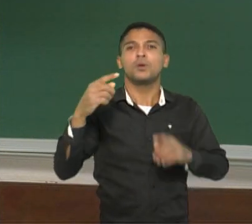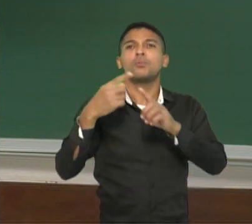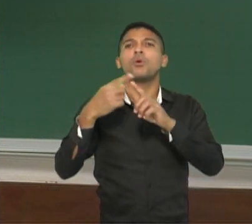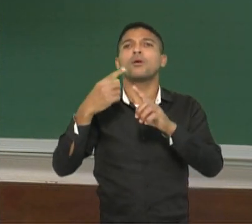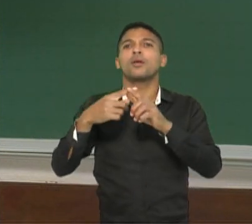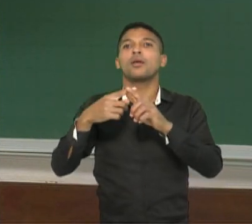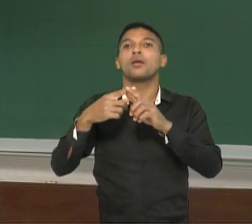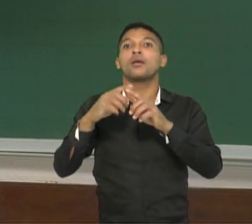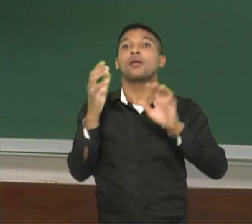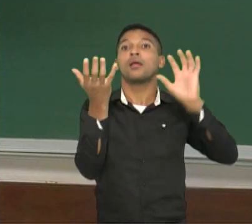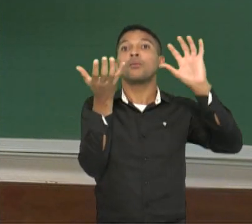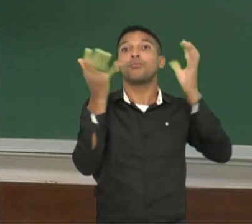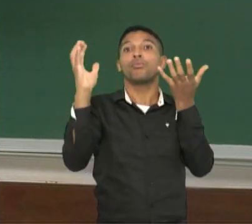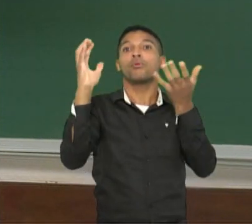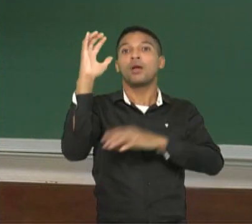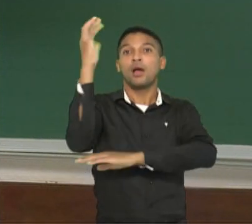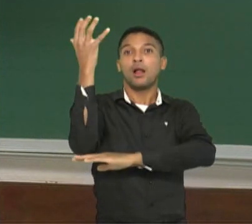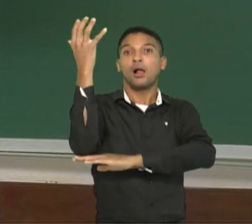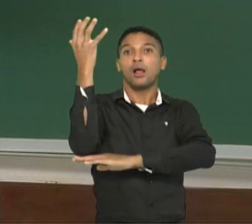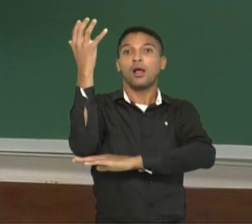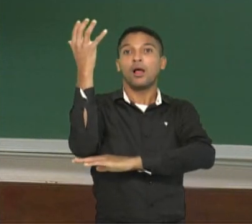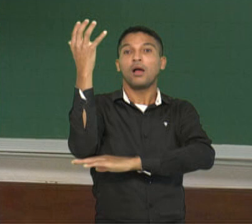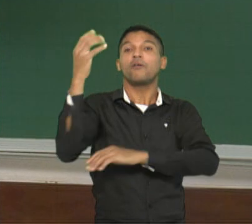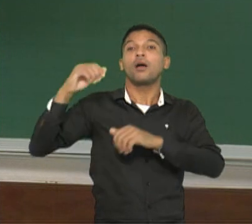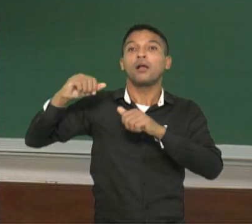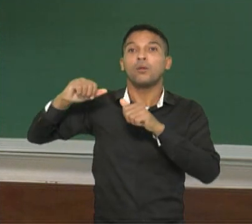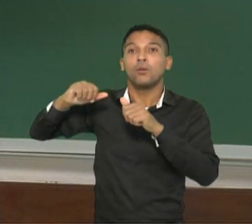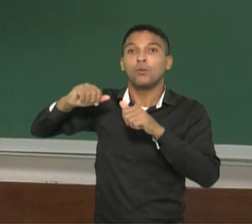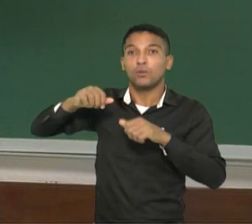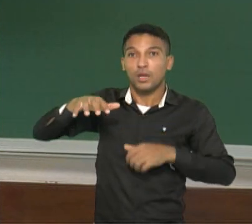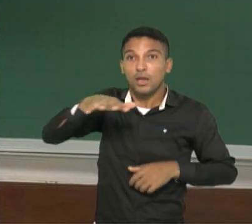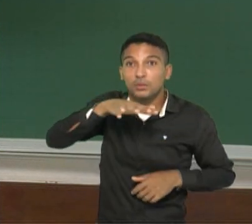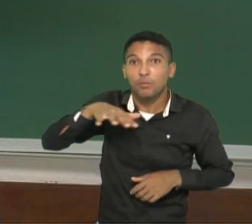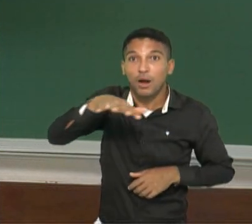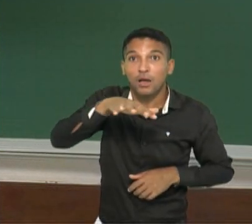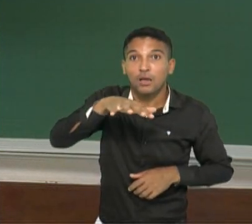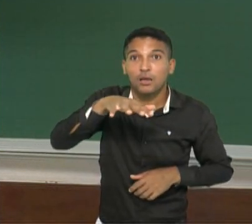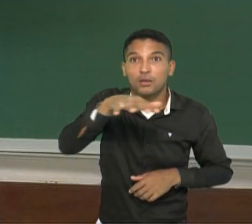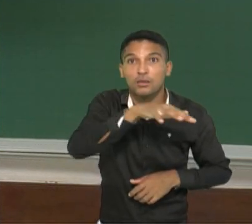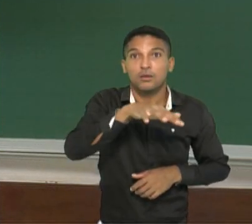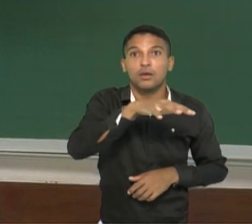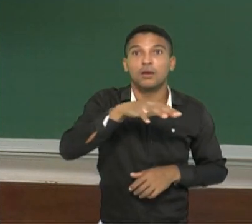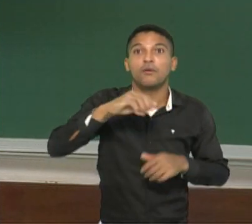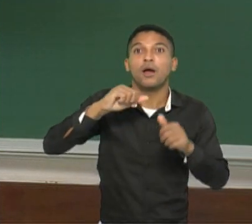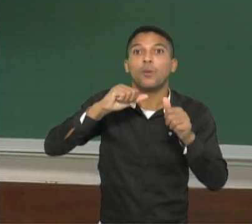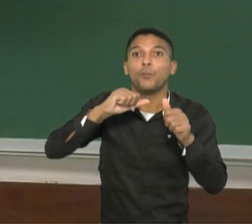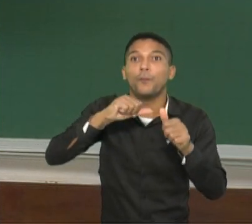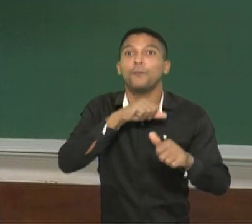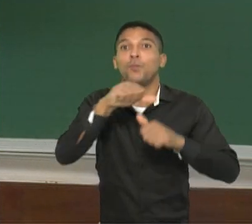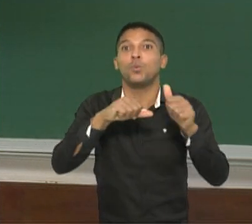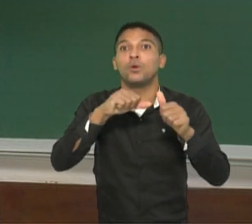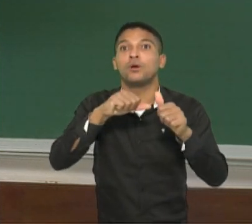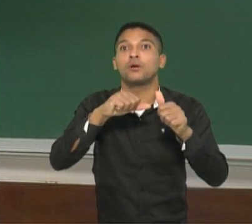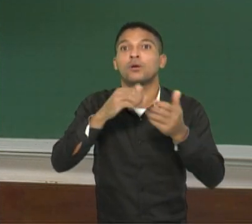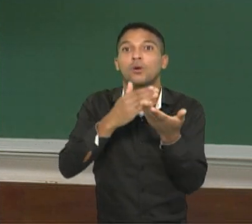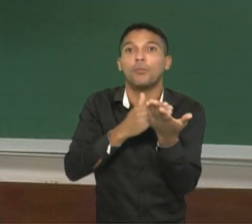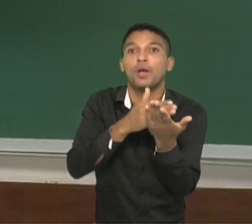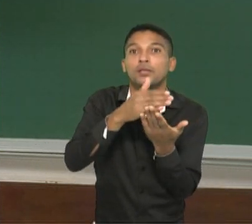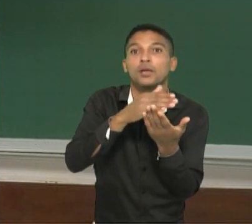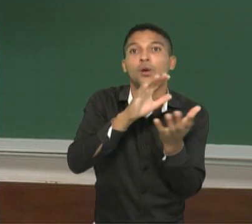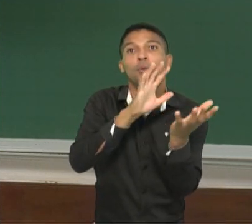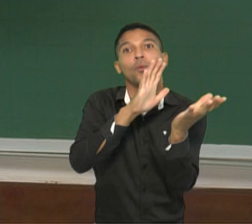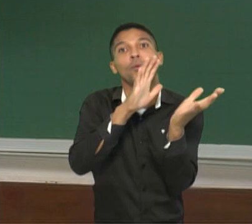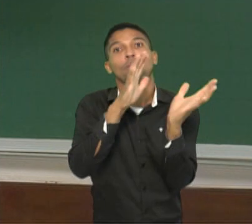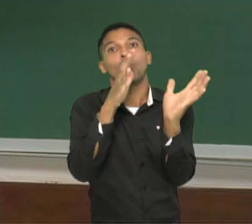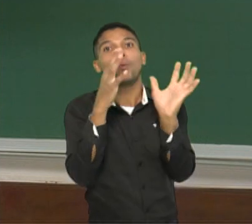se transformando ao longo de um determinado espaço, ao longo de uma determinada distância. Então essa área onde